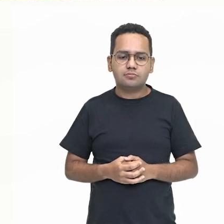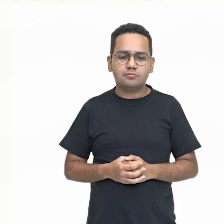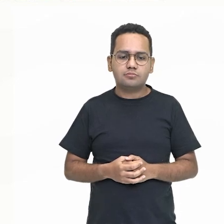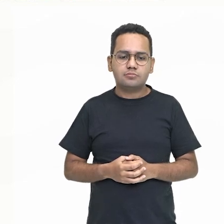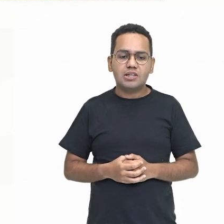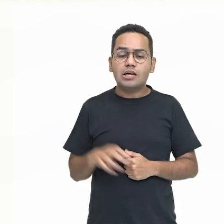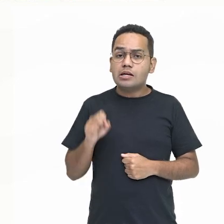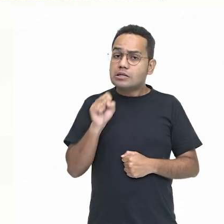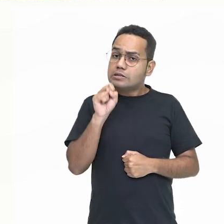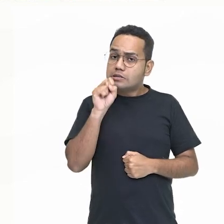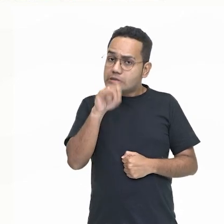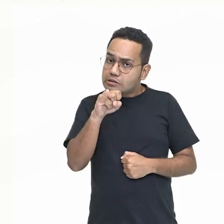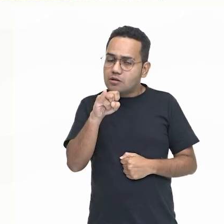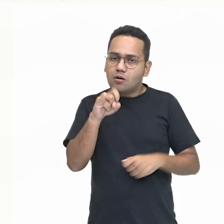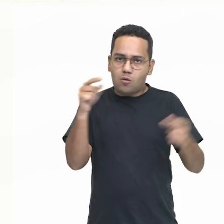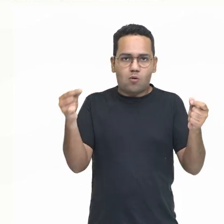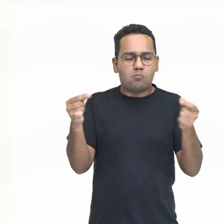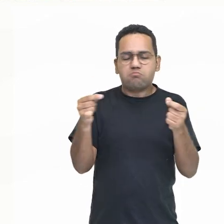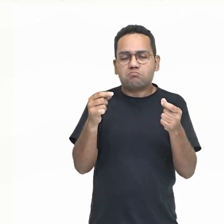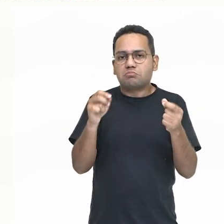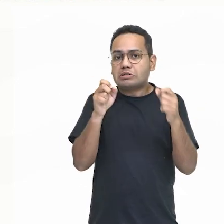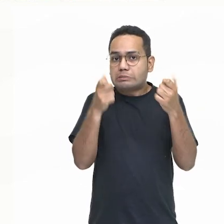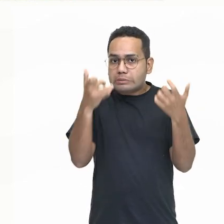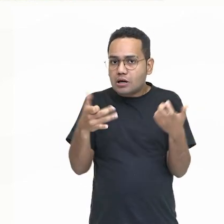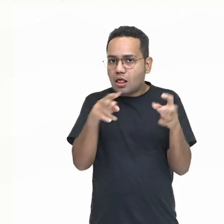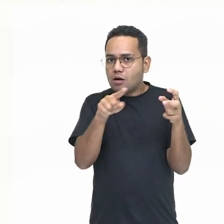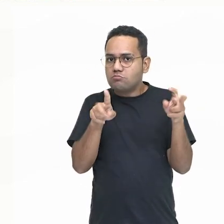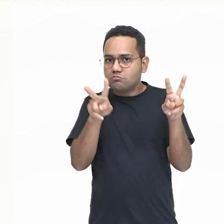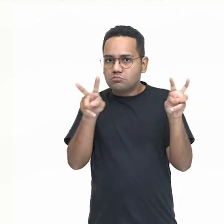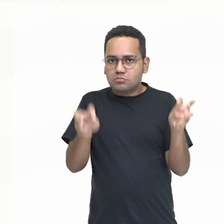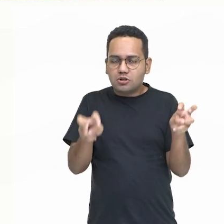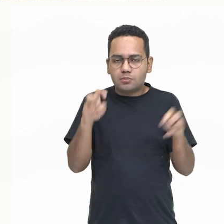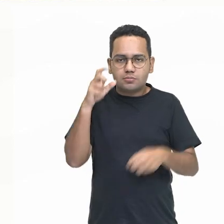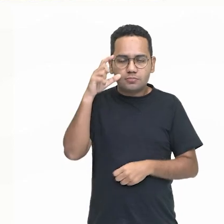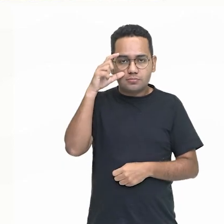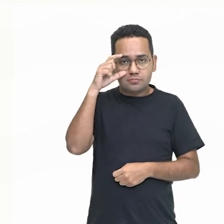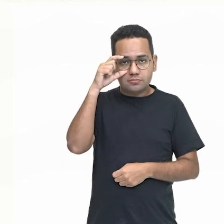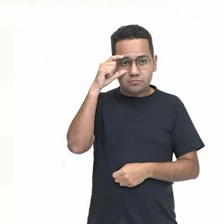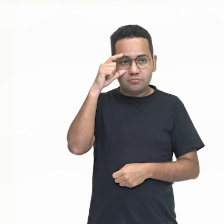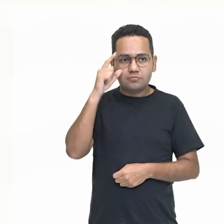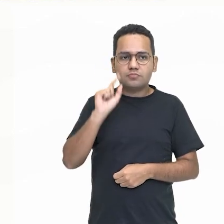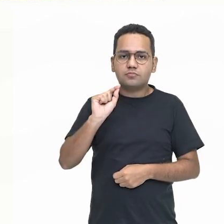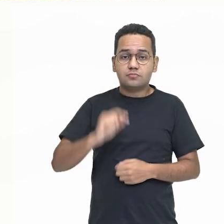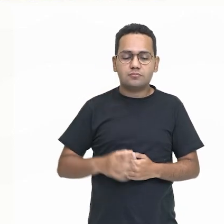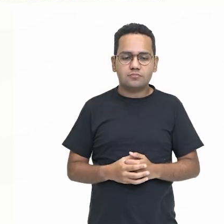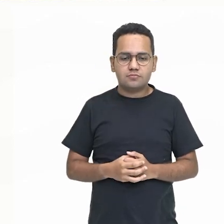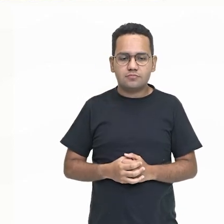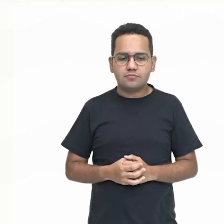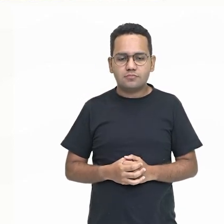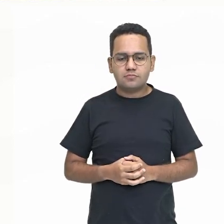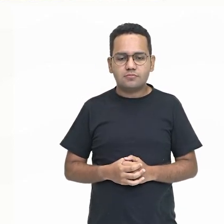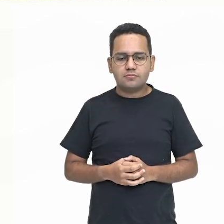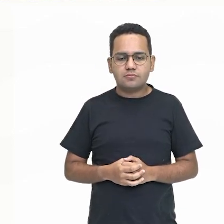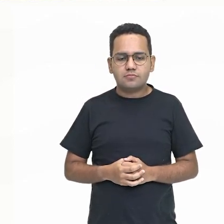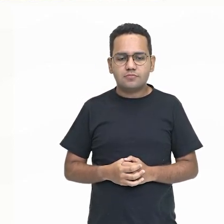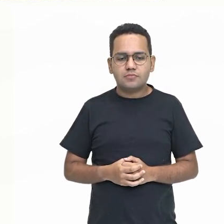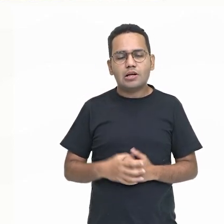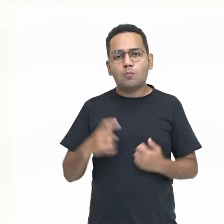de energia fotovoltaica, eu tenho que perceber que ela é uma energia